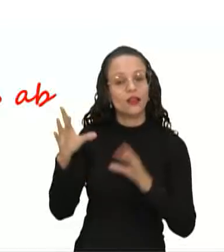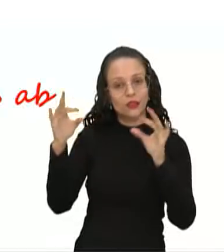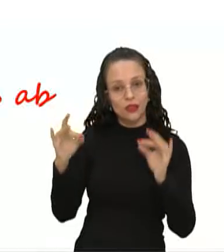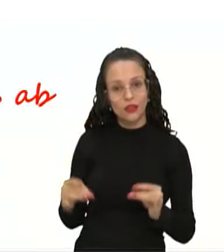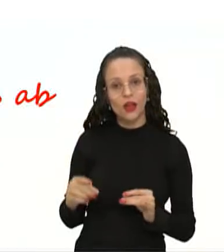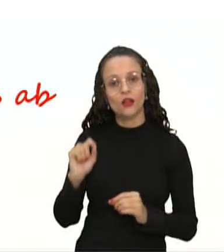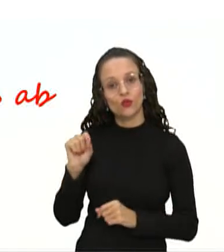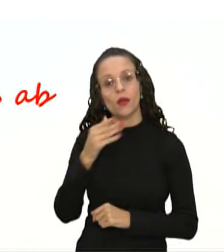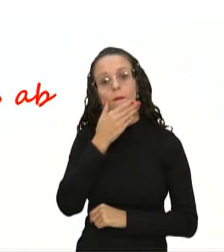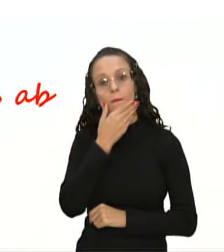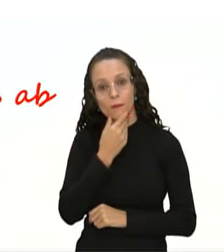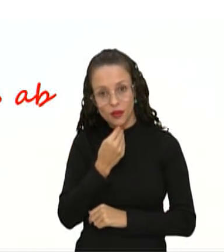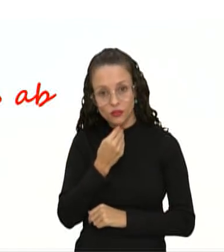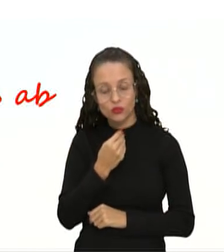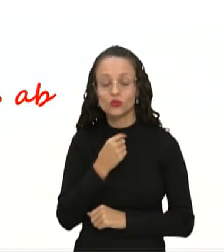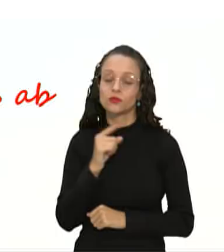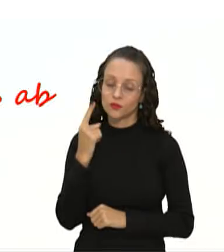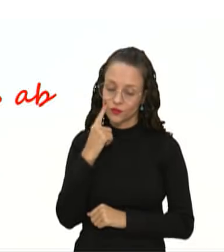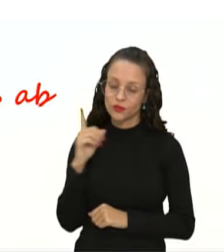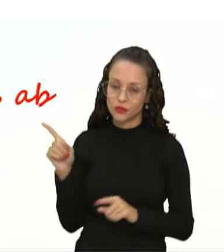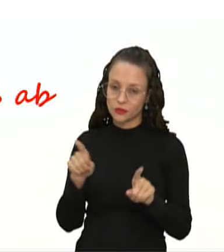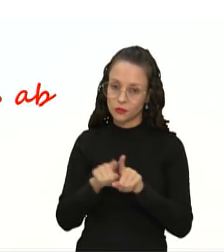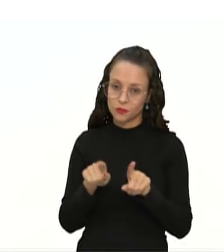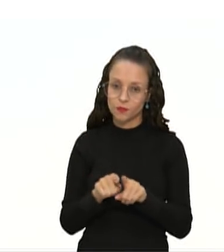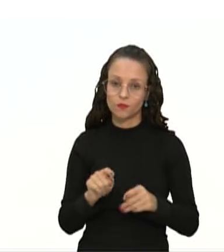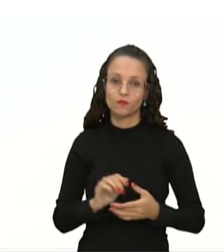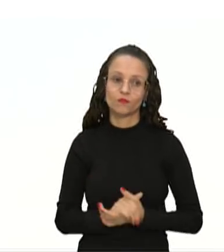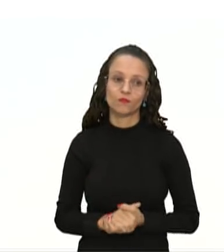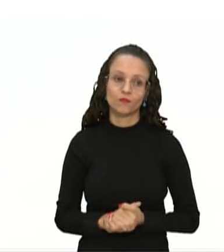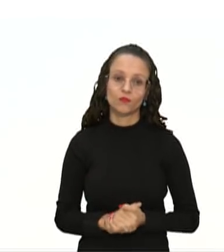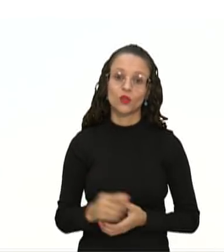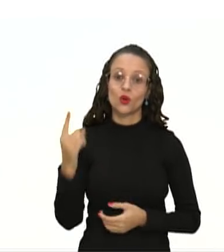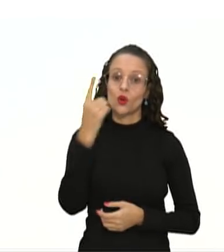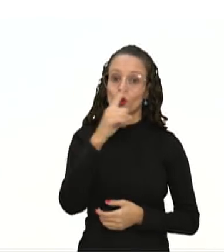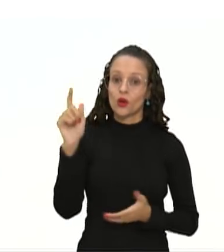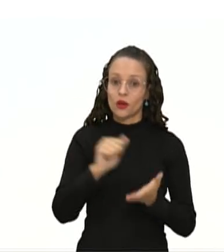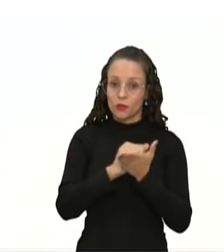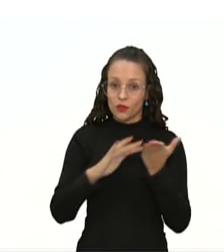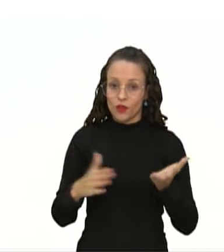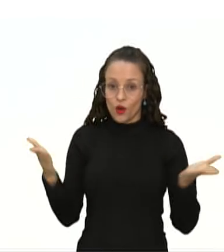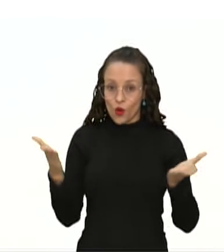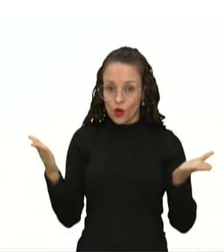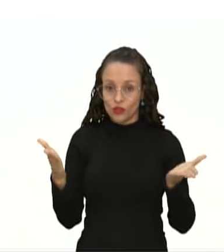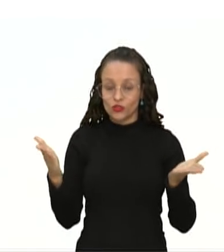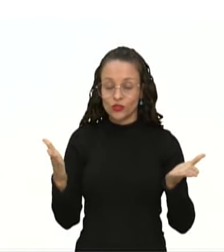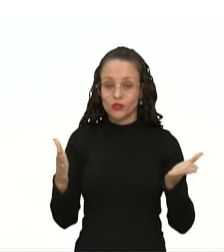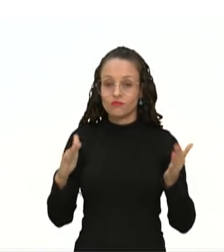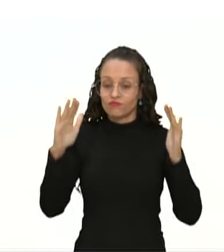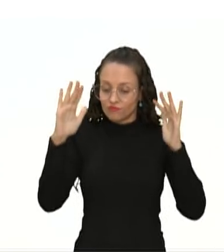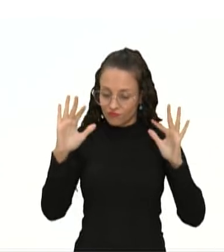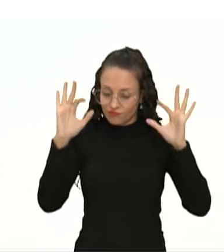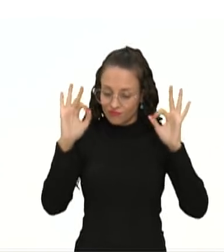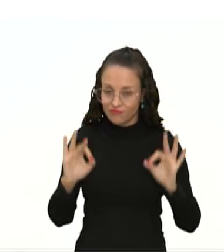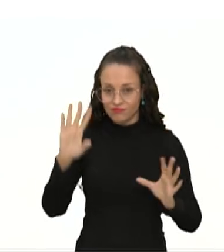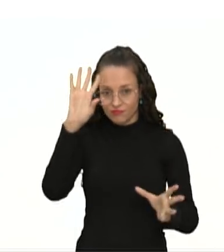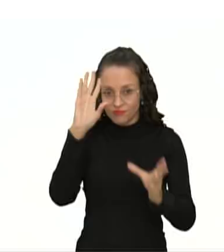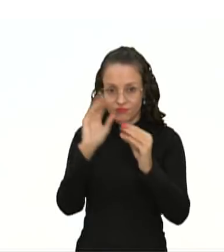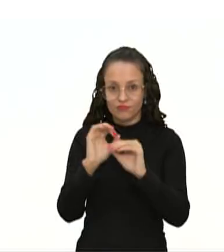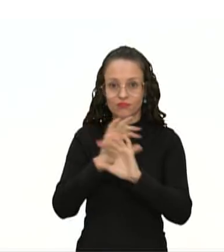de ser macho. Então, a gente tinha que considerar isso também. Último exercício de hoje, gente, só para a gente ter certeza que entendeu